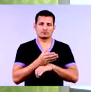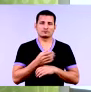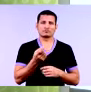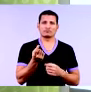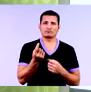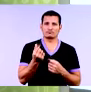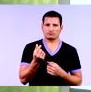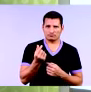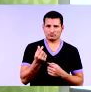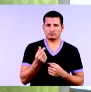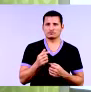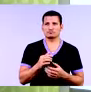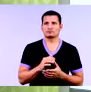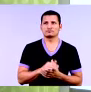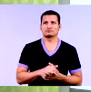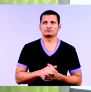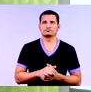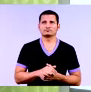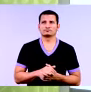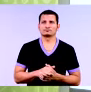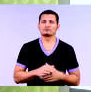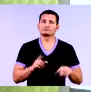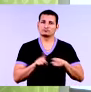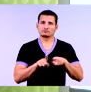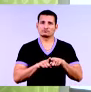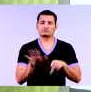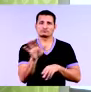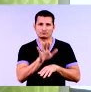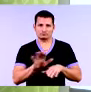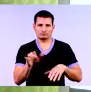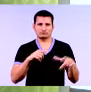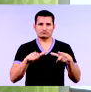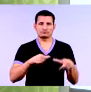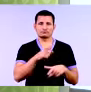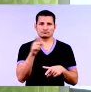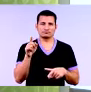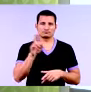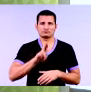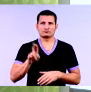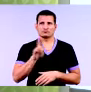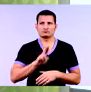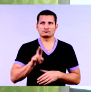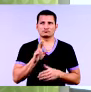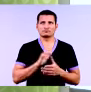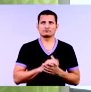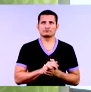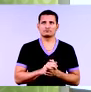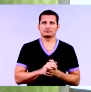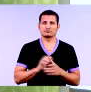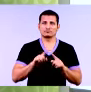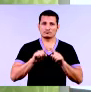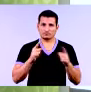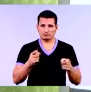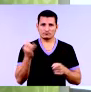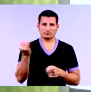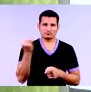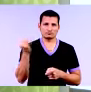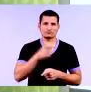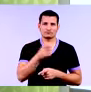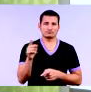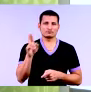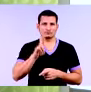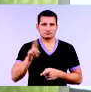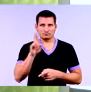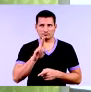financeiramente quanto no ambiente de trabalho que vocês estão utilizando, mas é importante que vocês utilizem